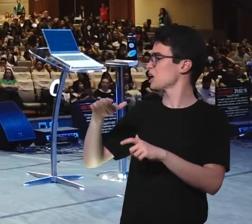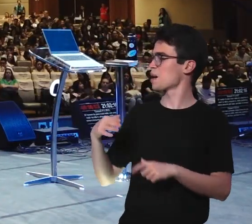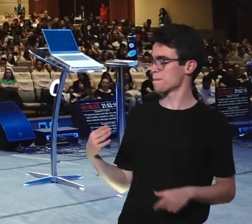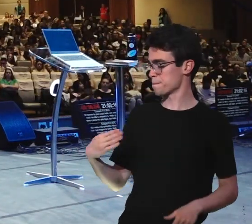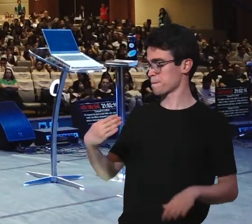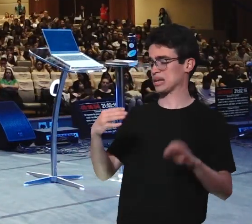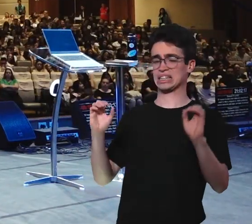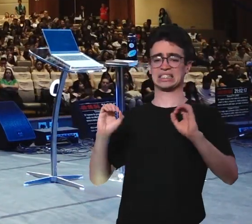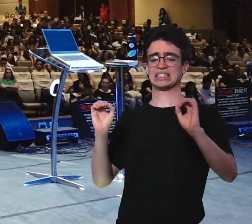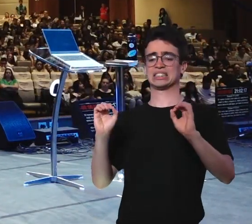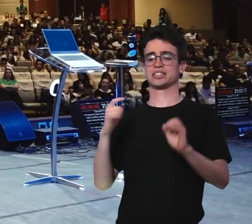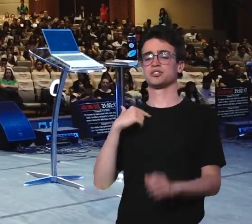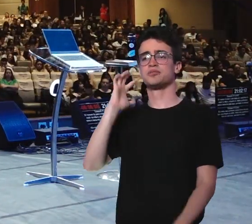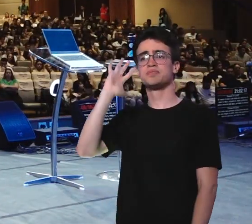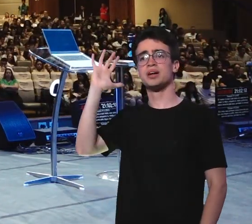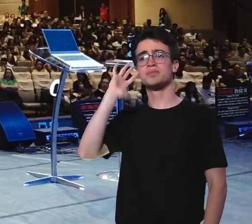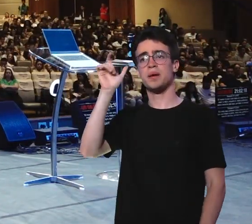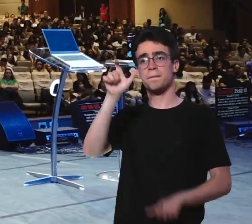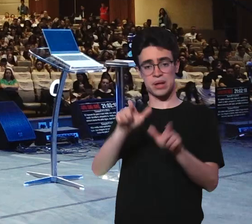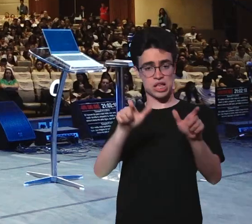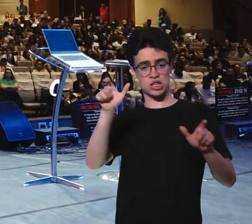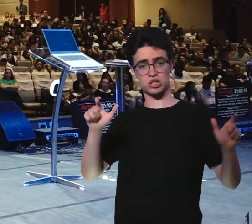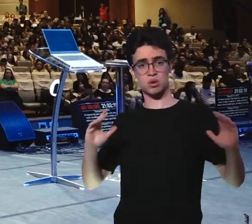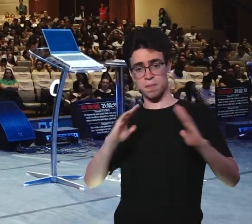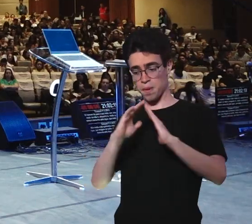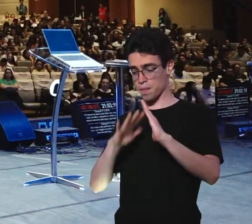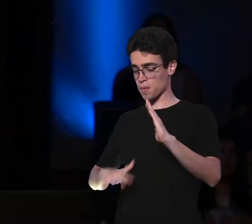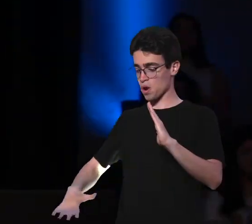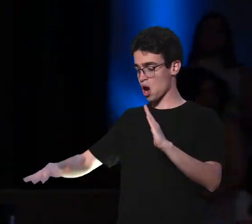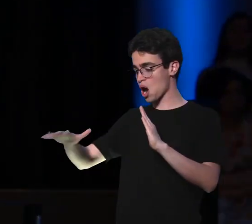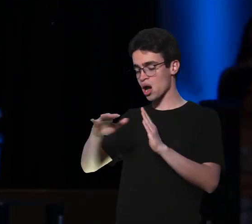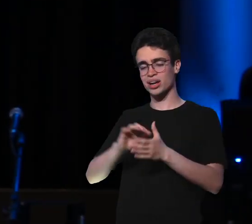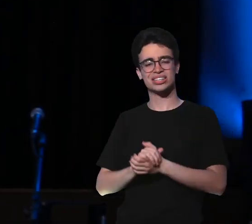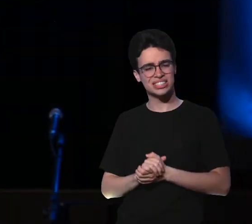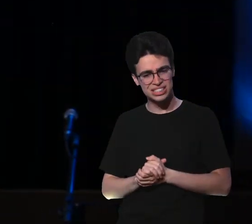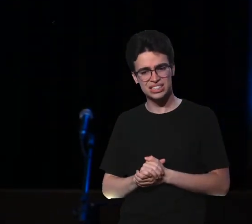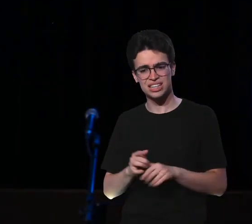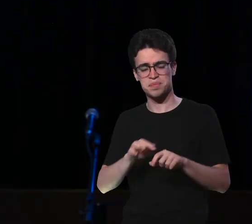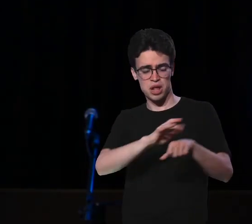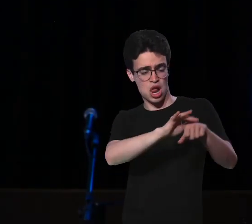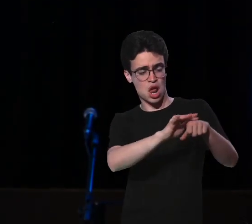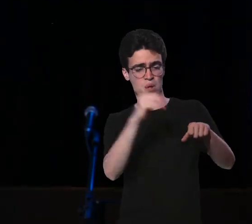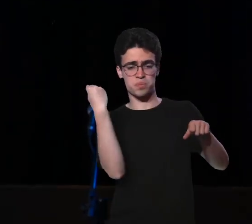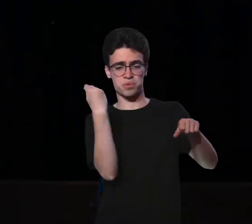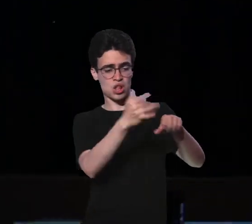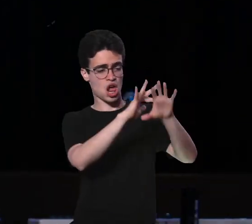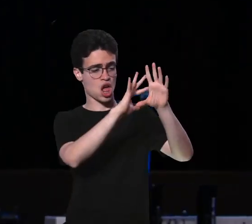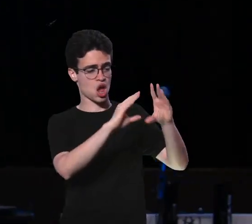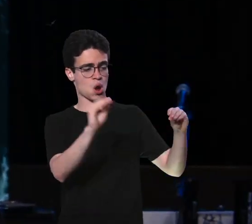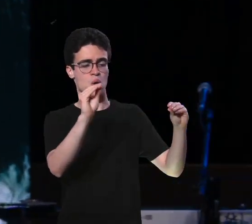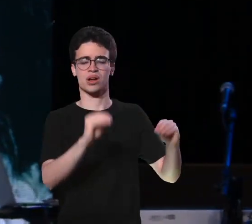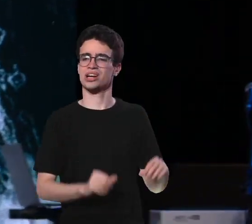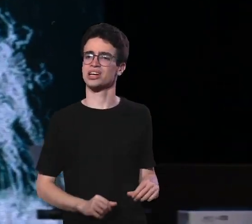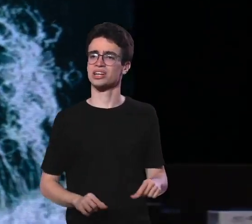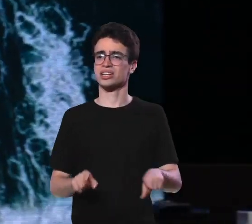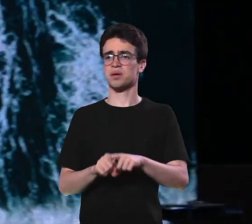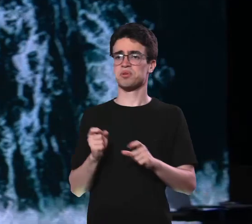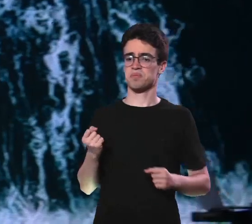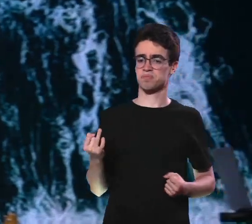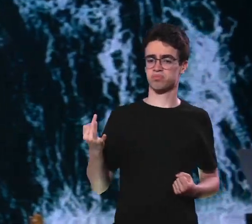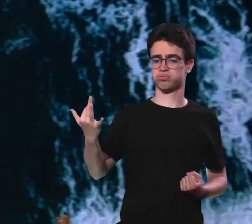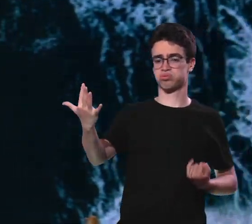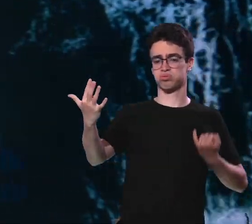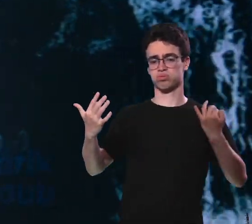Imagina pessoas morando em volta. Ele traz cura para os enfermos. Ele diz que onde o rio passar,